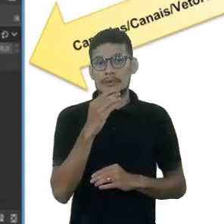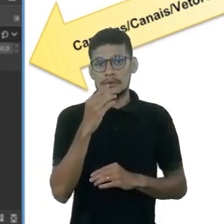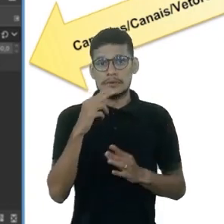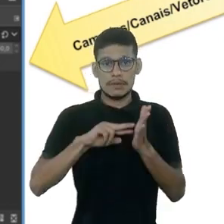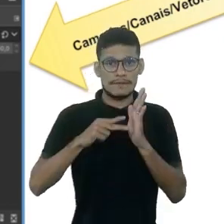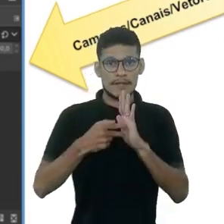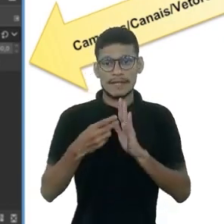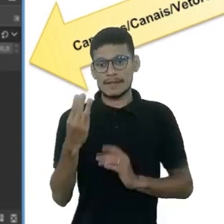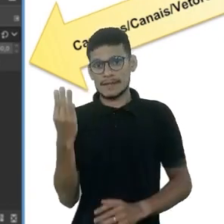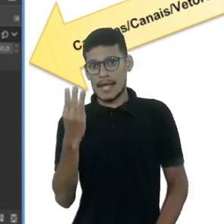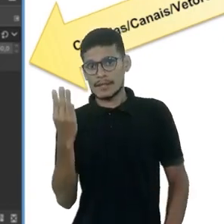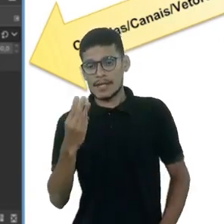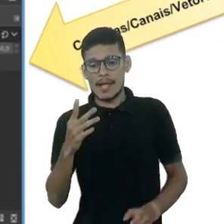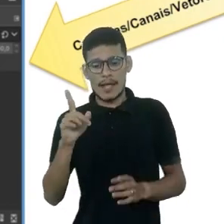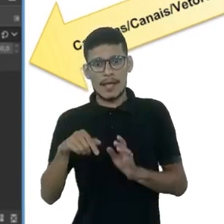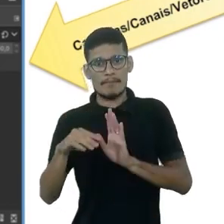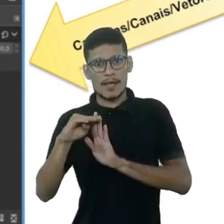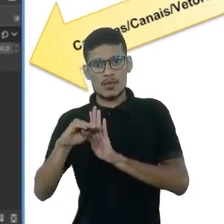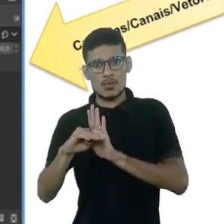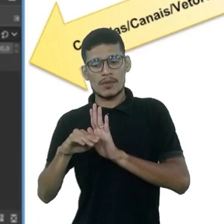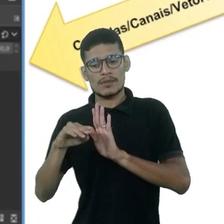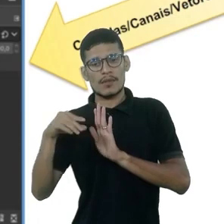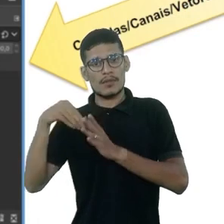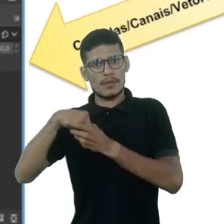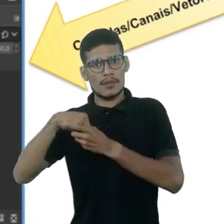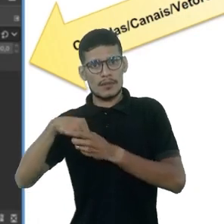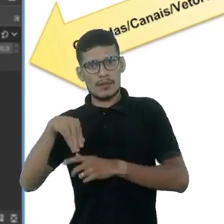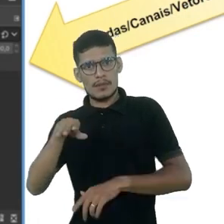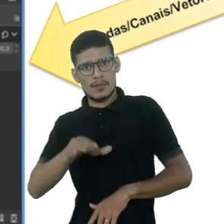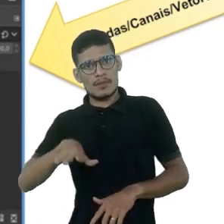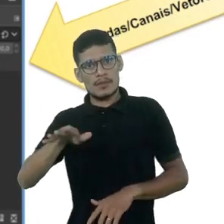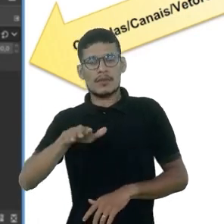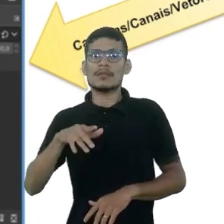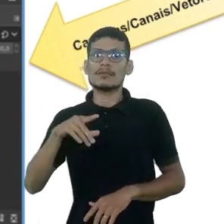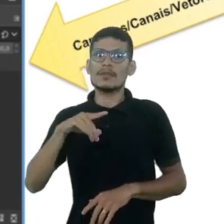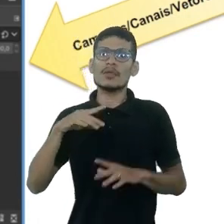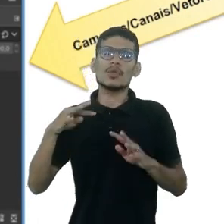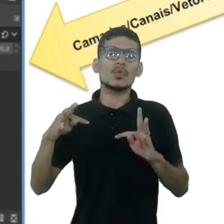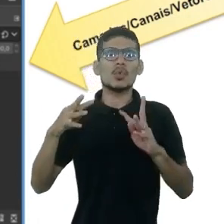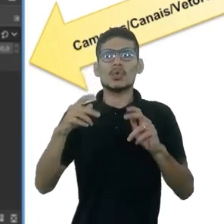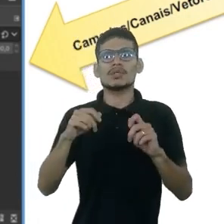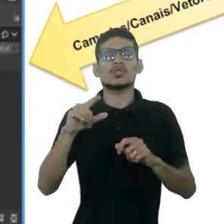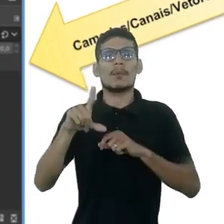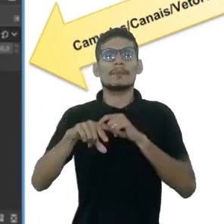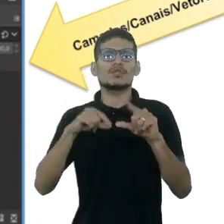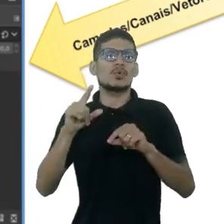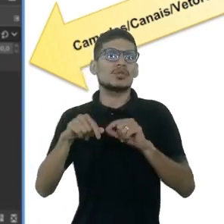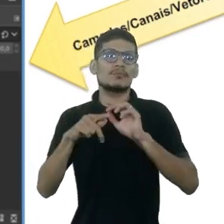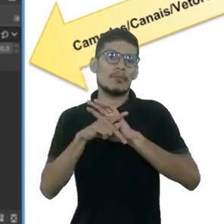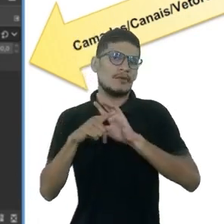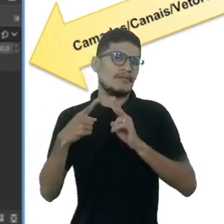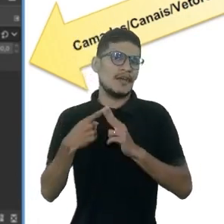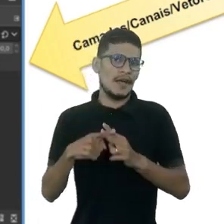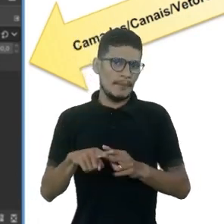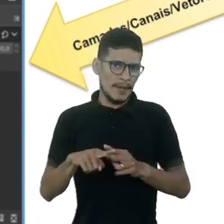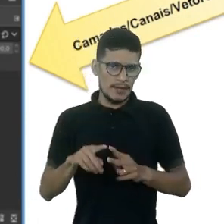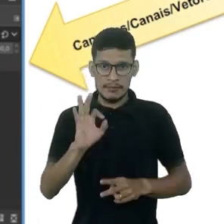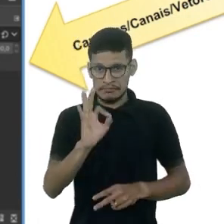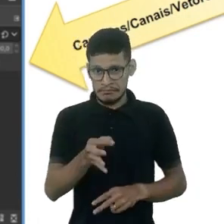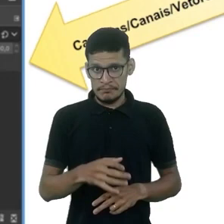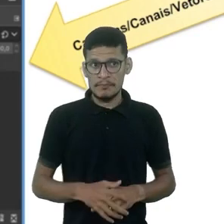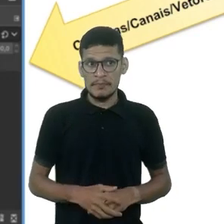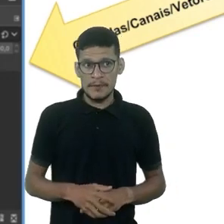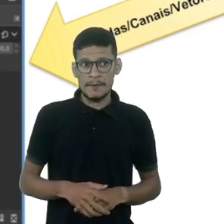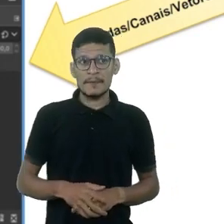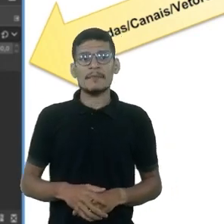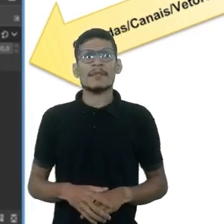é o menu que está embaixo, ele vai ter todas as opções para a ferramenta. Certo? A